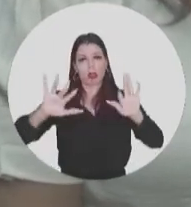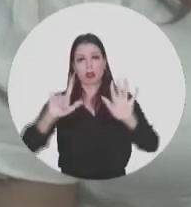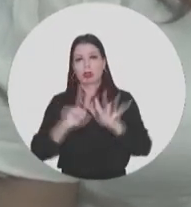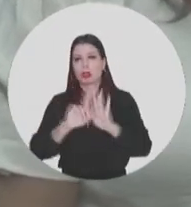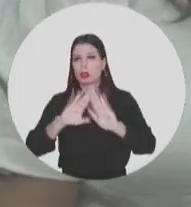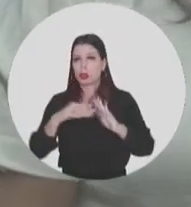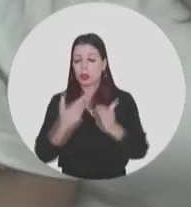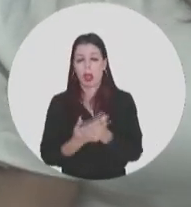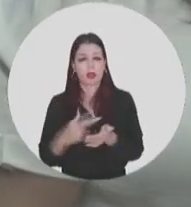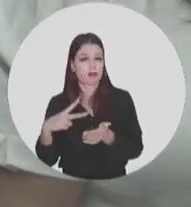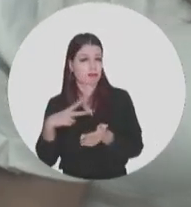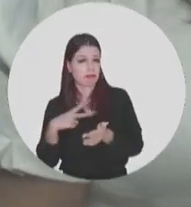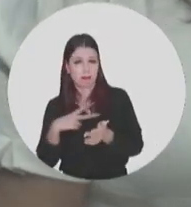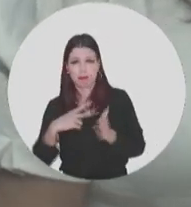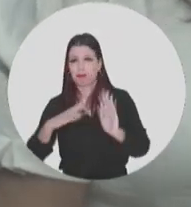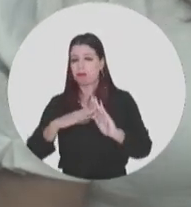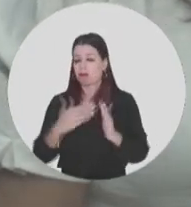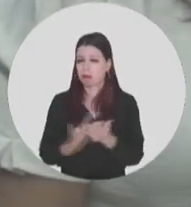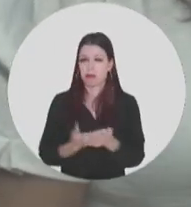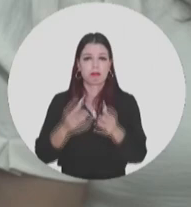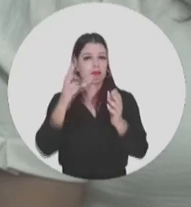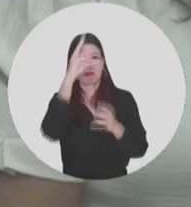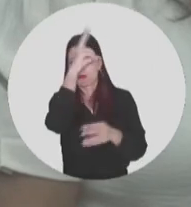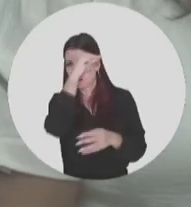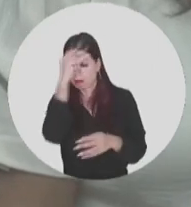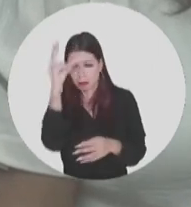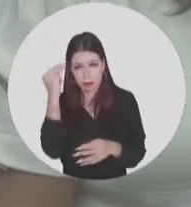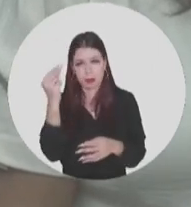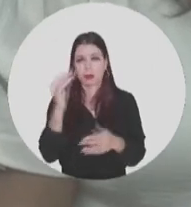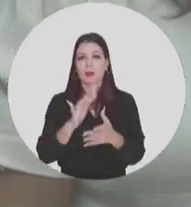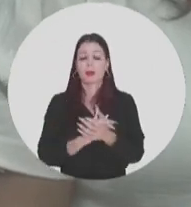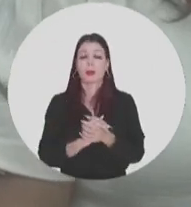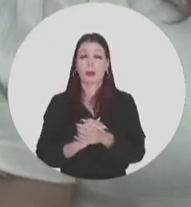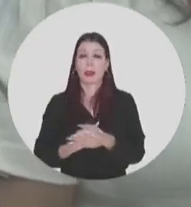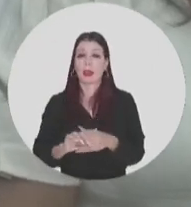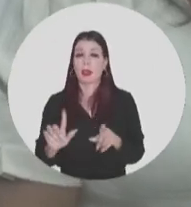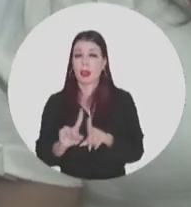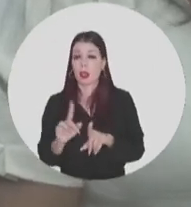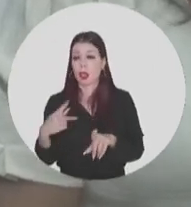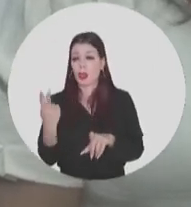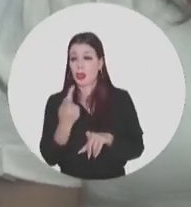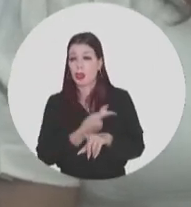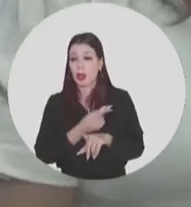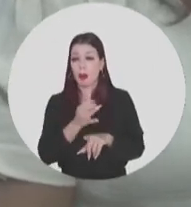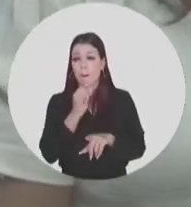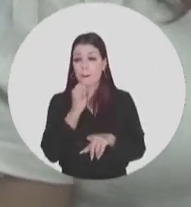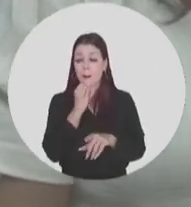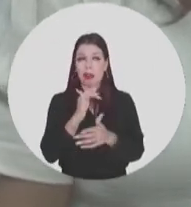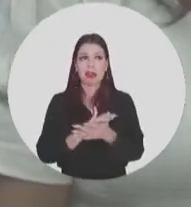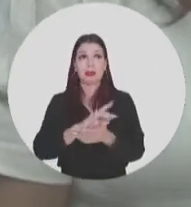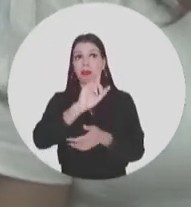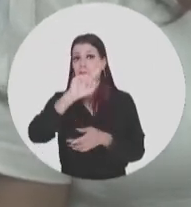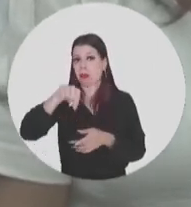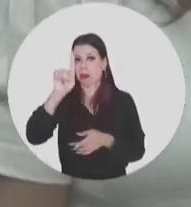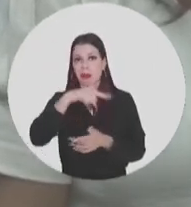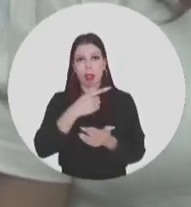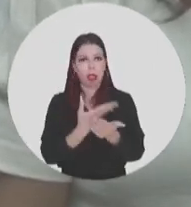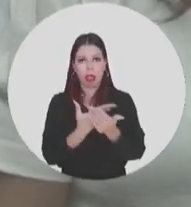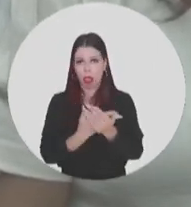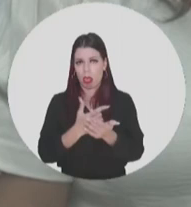vai estar monitorando atualmente mais de 250 escolas aqui em Mato Grosso do Sul. O objetivo é